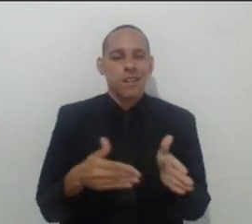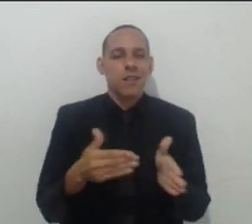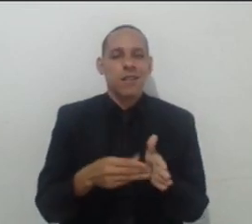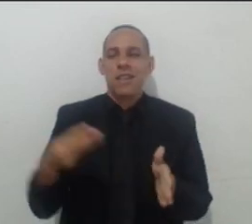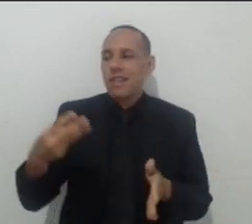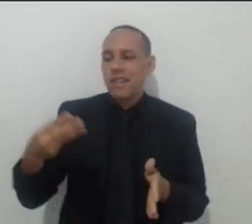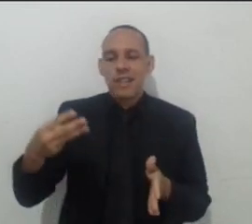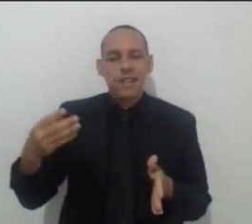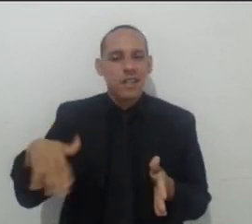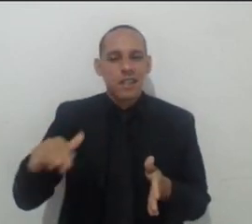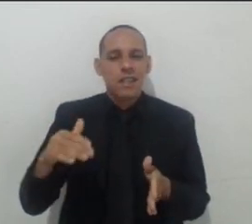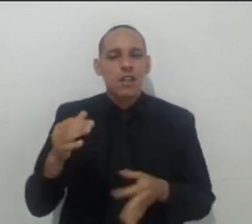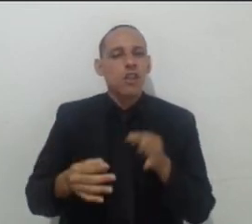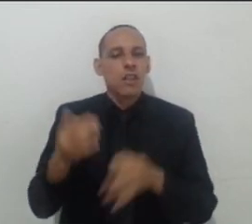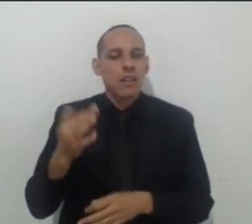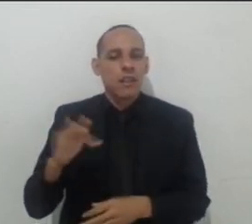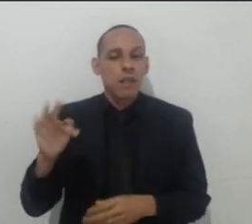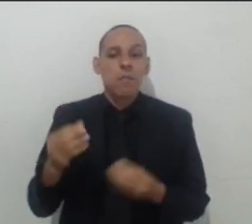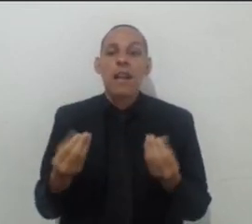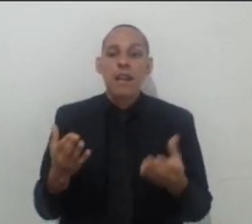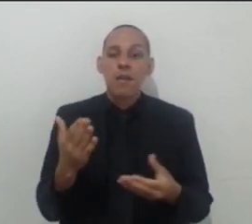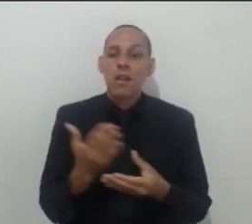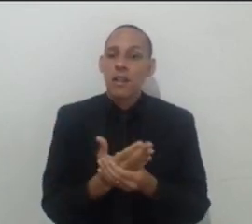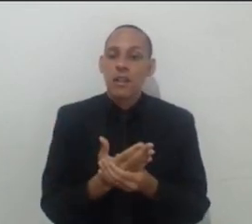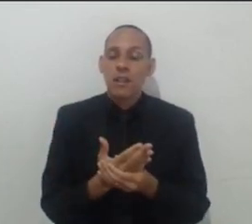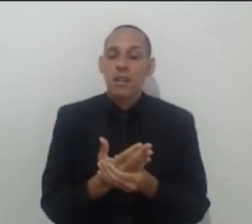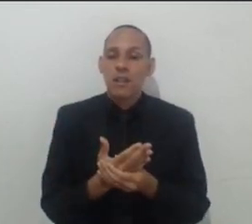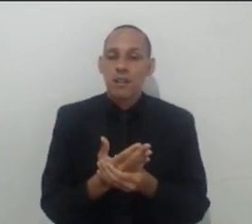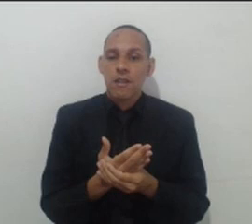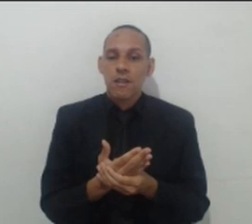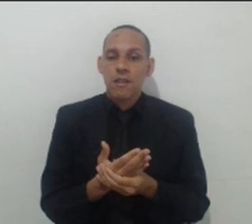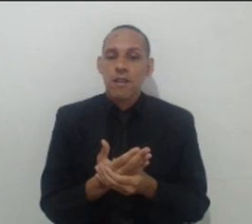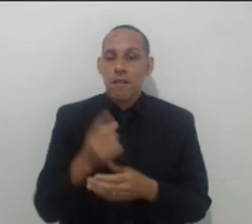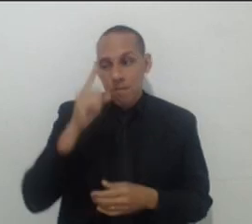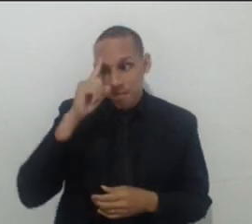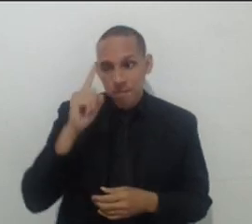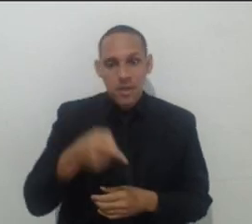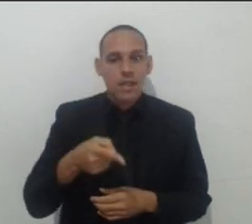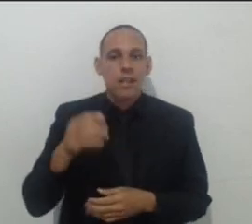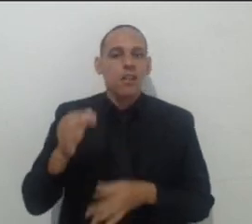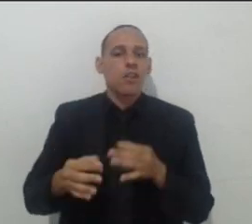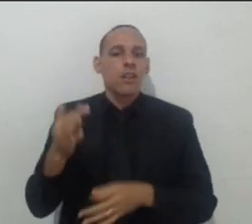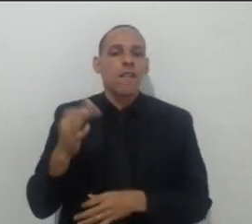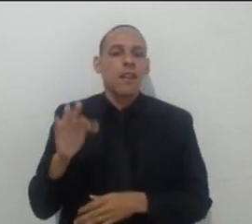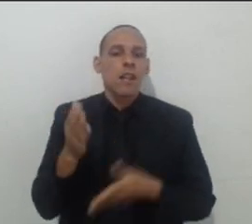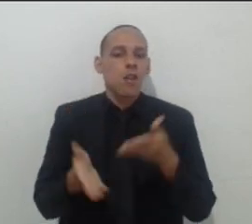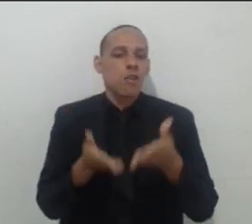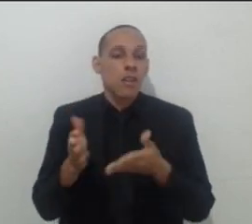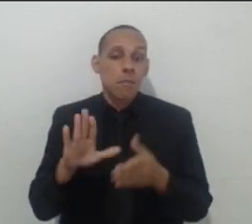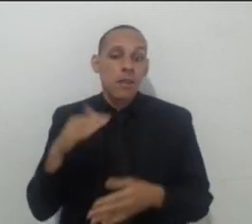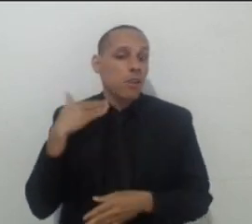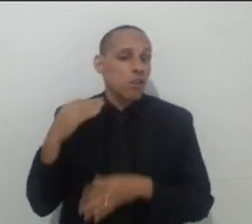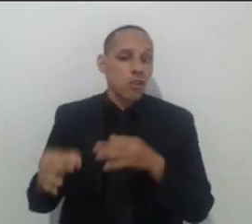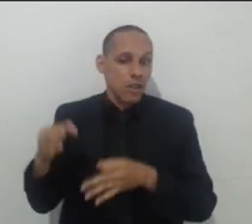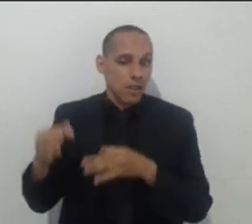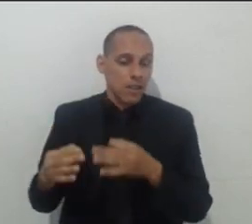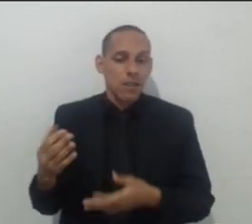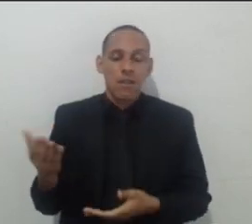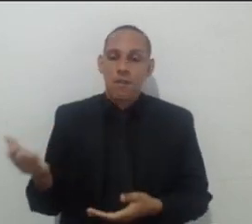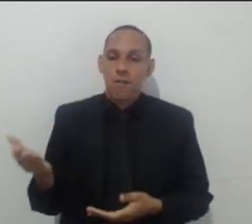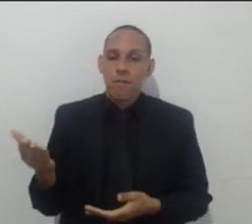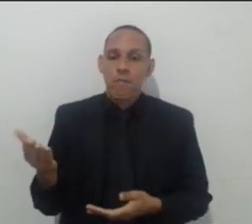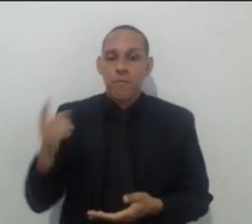Federal, pedindo que avocasse esse processo para a Justiça Federal. E a juíza, então,